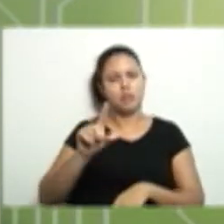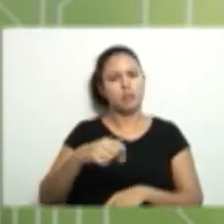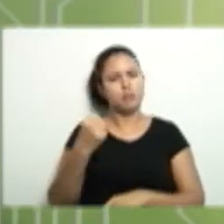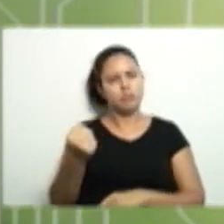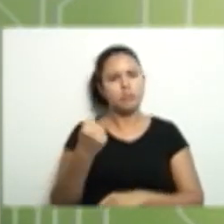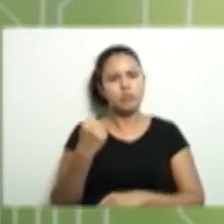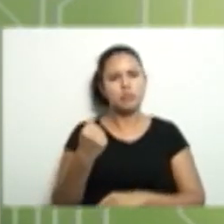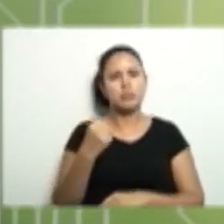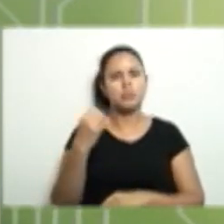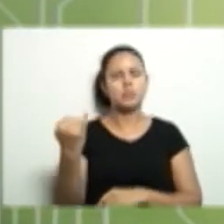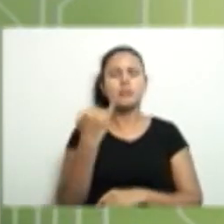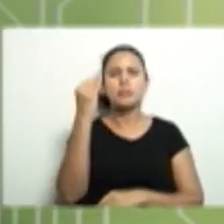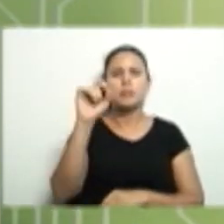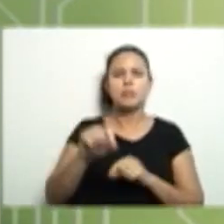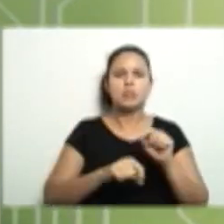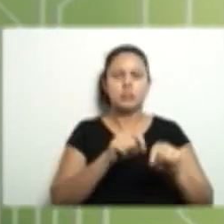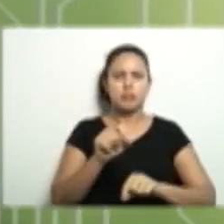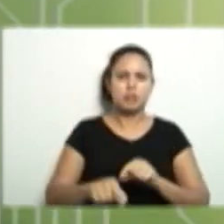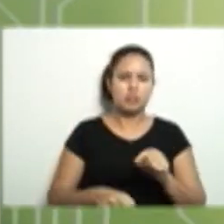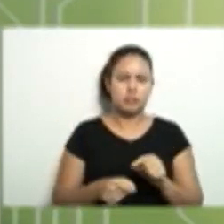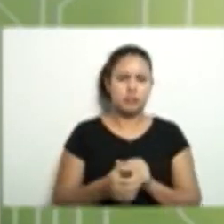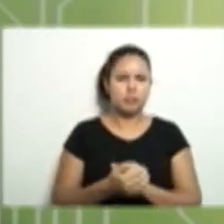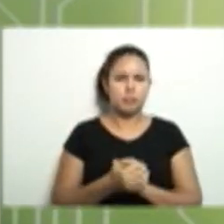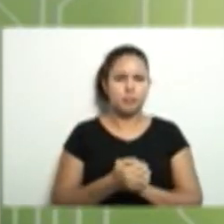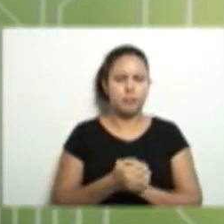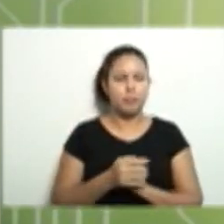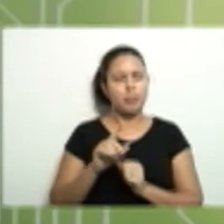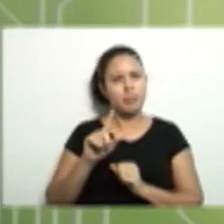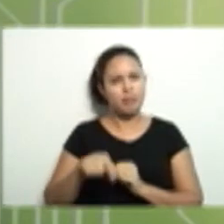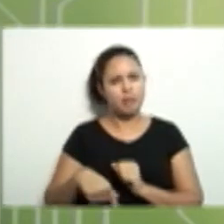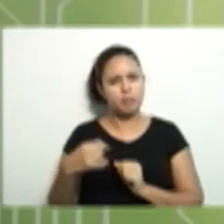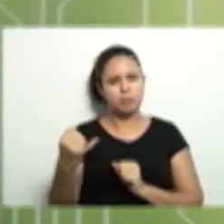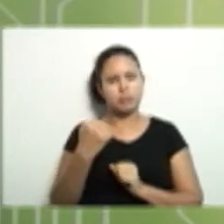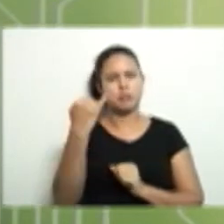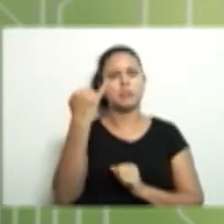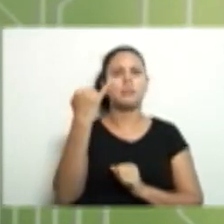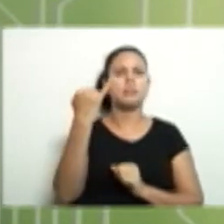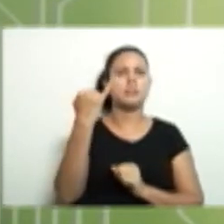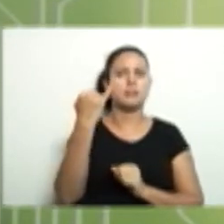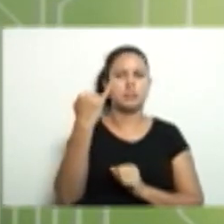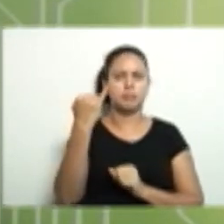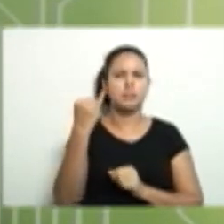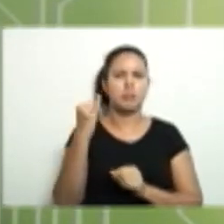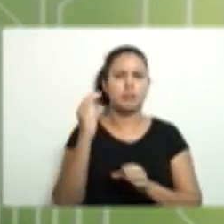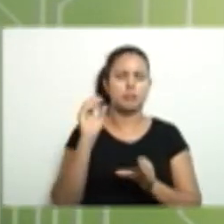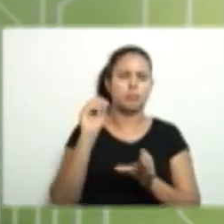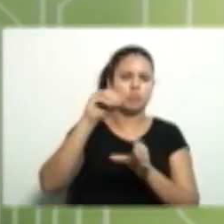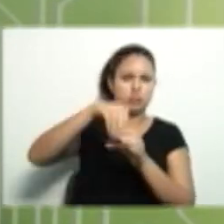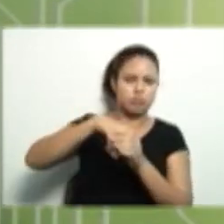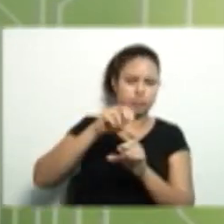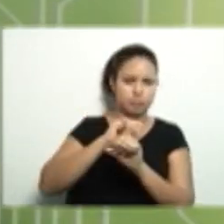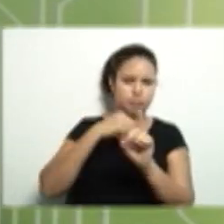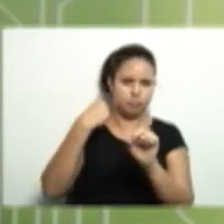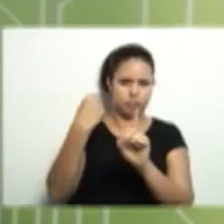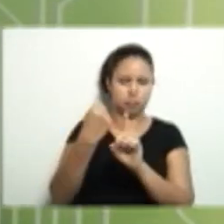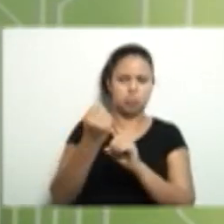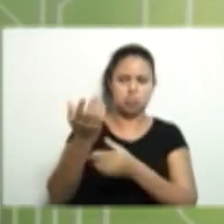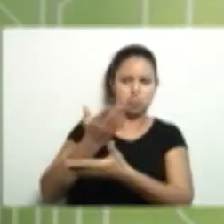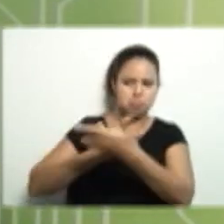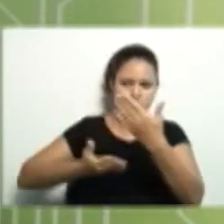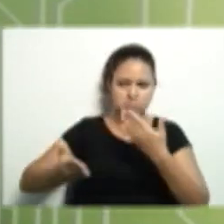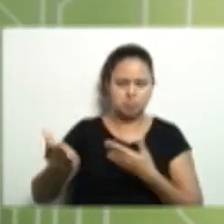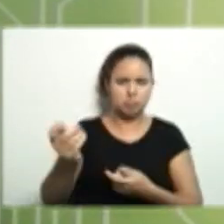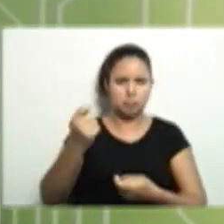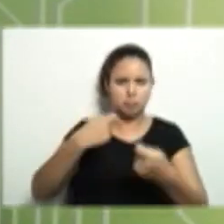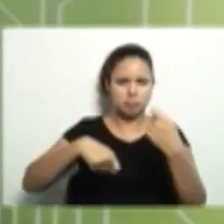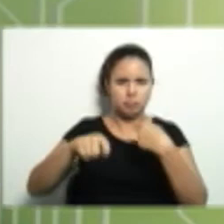muito importante, que é a questão de ser uma importante ferramenta de distribuição de renda. quando a gente tem programas, por exemplo,